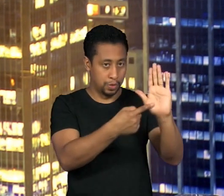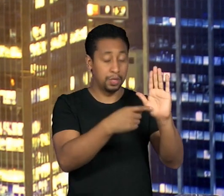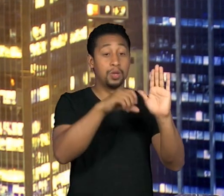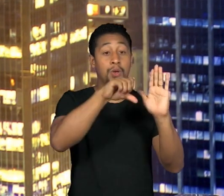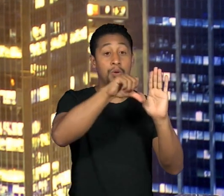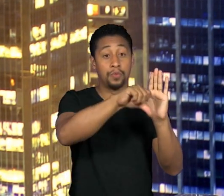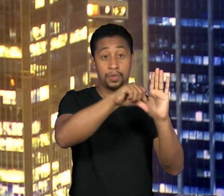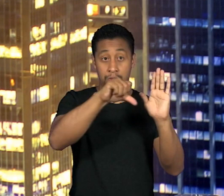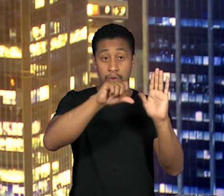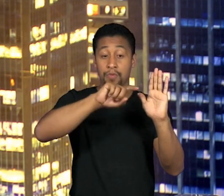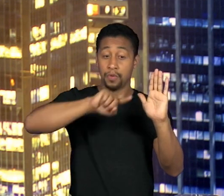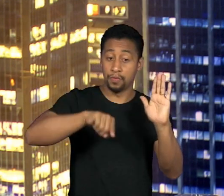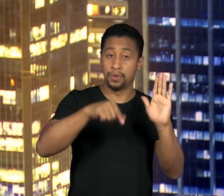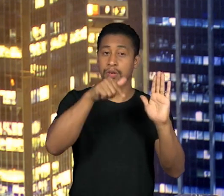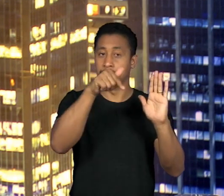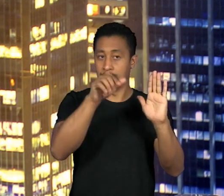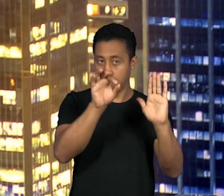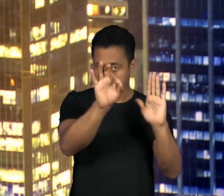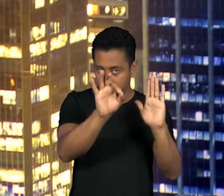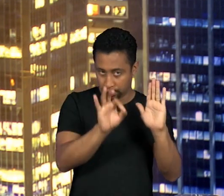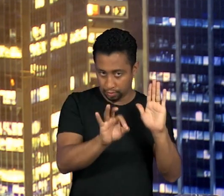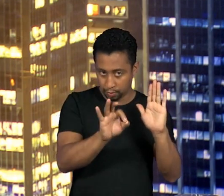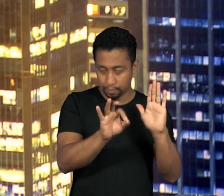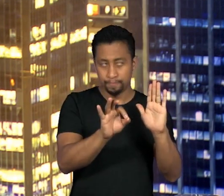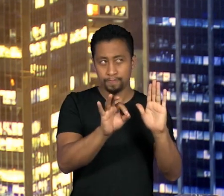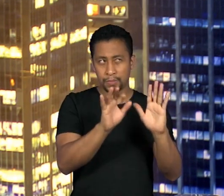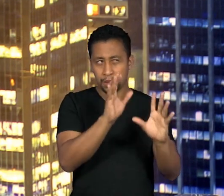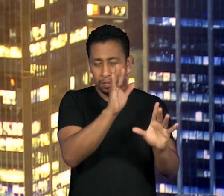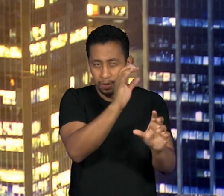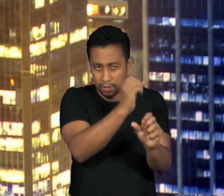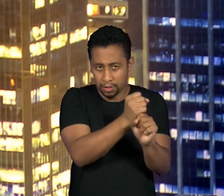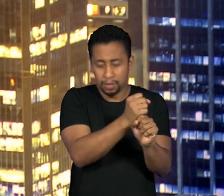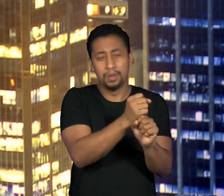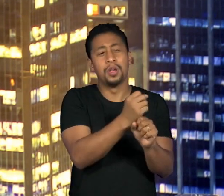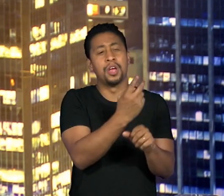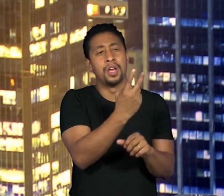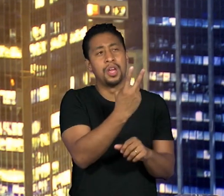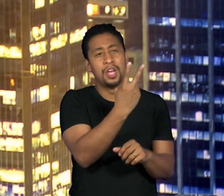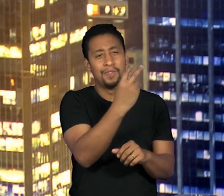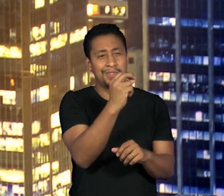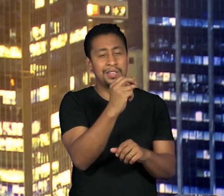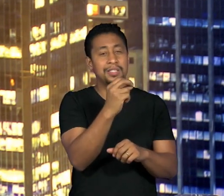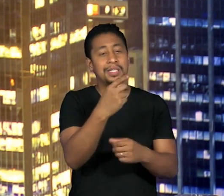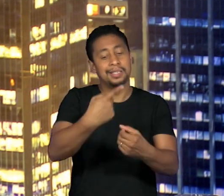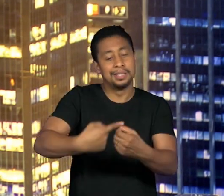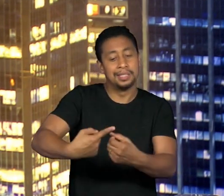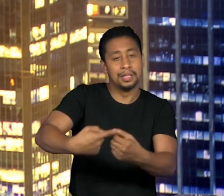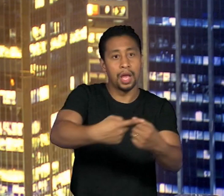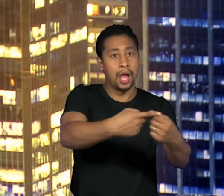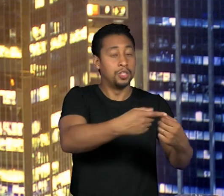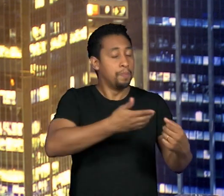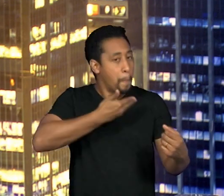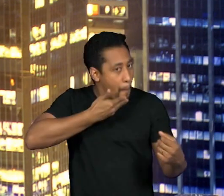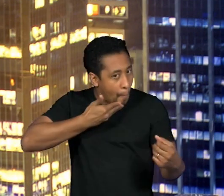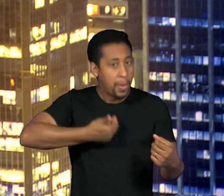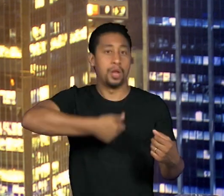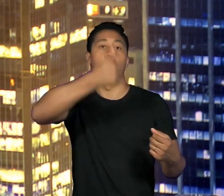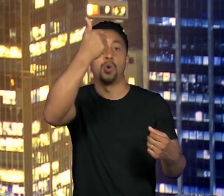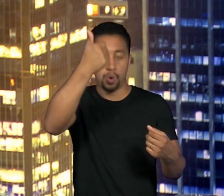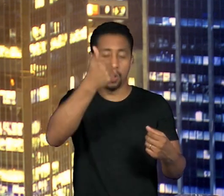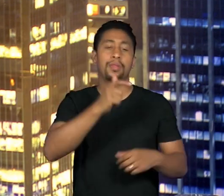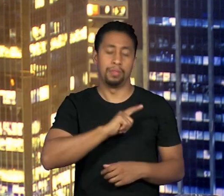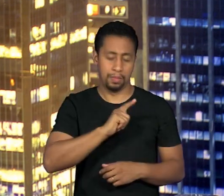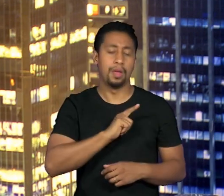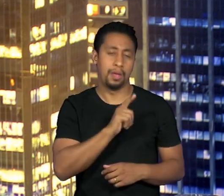99,7% da população das 20 melhores cidades tem acesso às redes de água potável, quer dizer, quase 100%, né? Nos